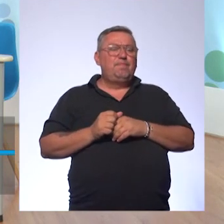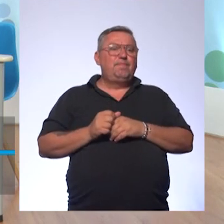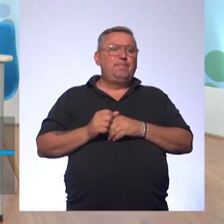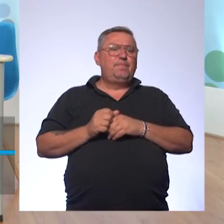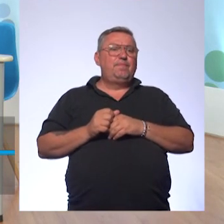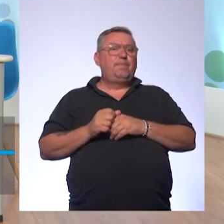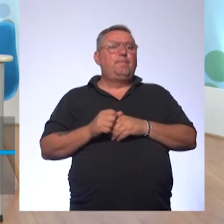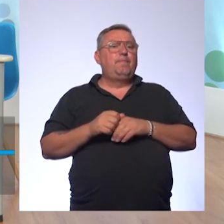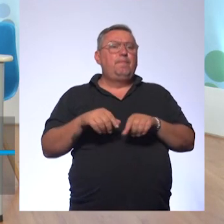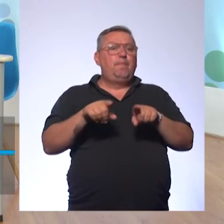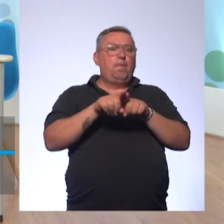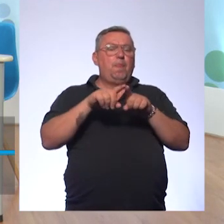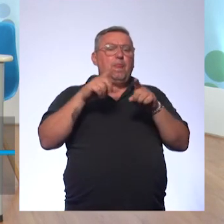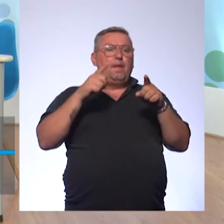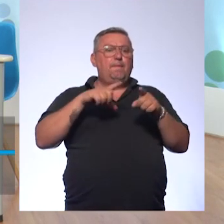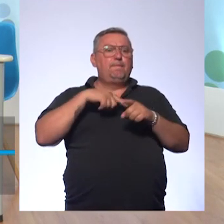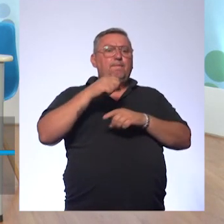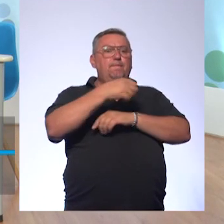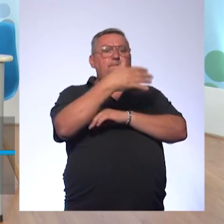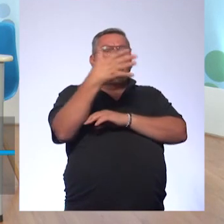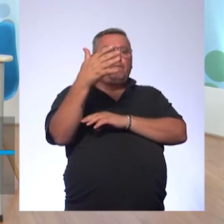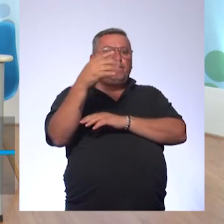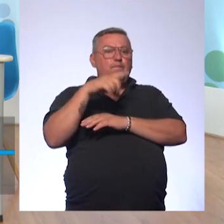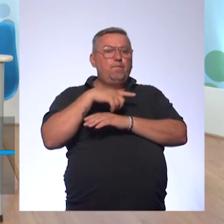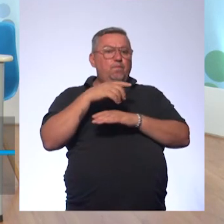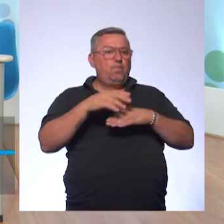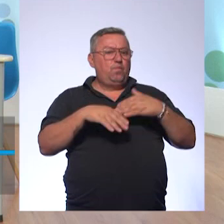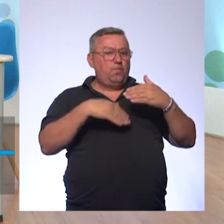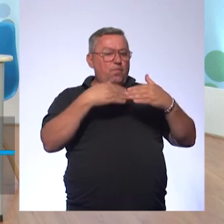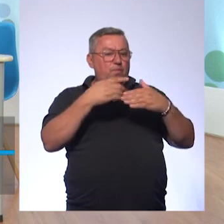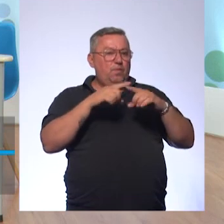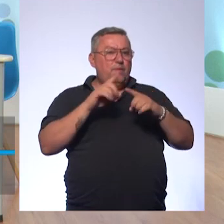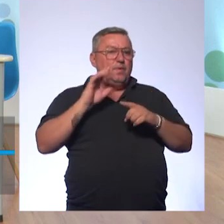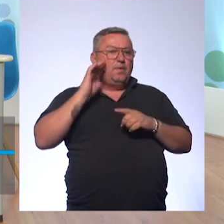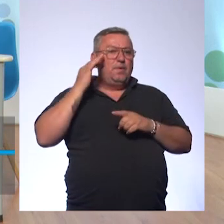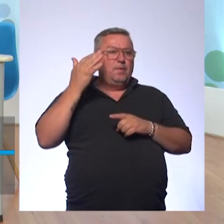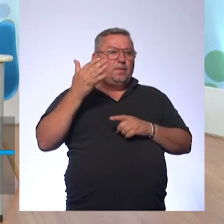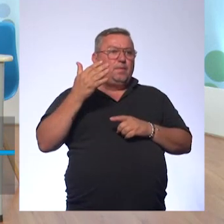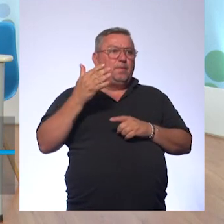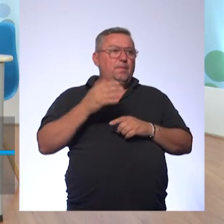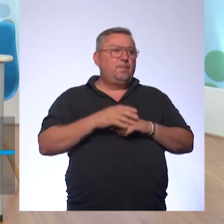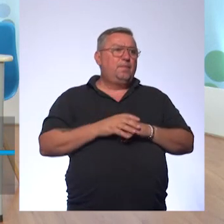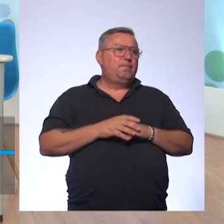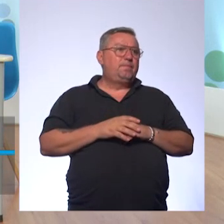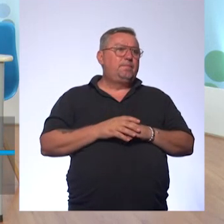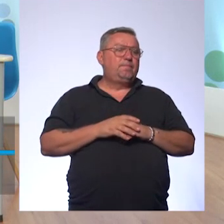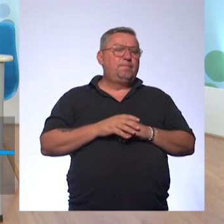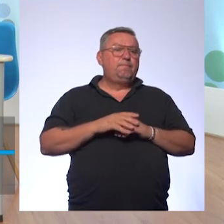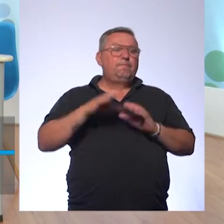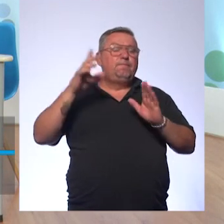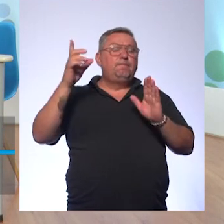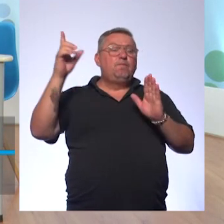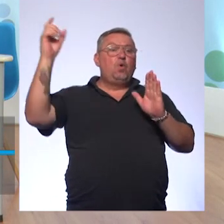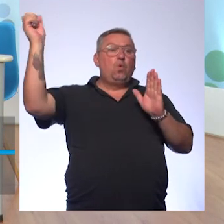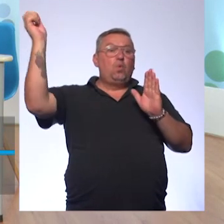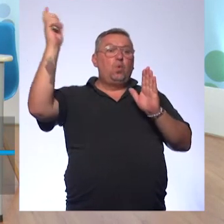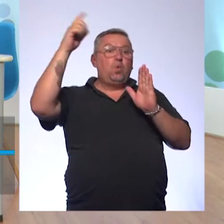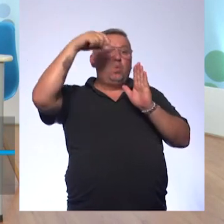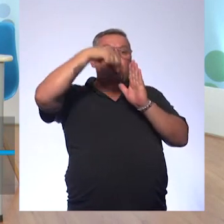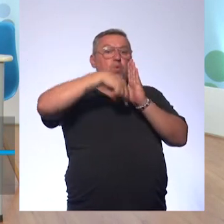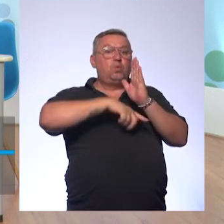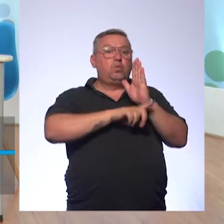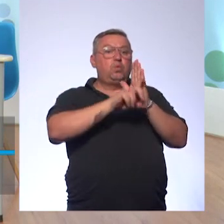era ser vivo na árvore. Então, eles vinham com a lista de 15, 18, professor, formiga, anota. Professor, tem um pombo